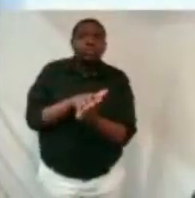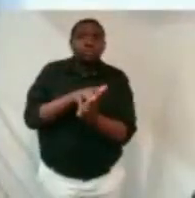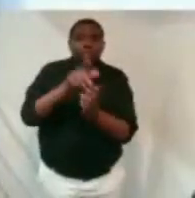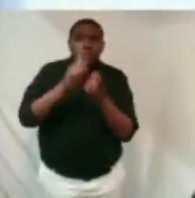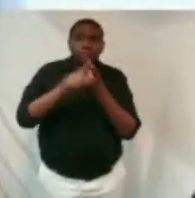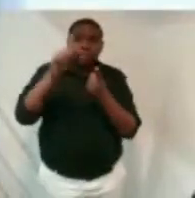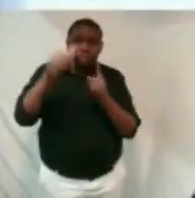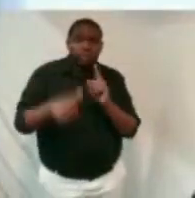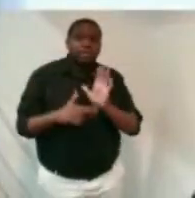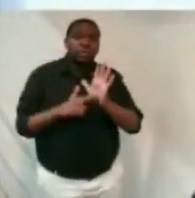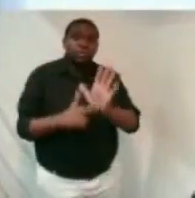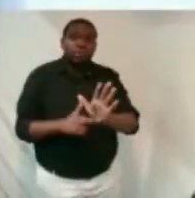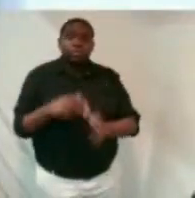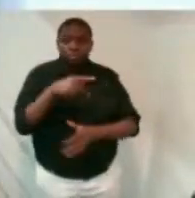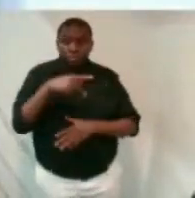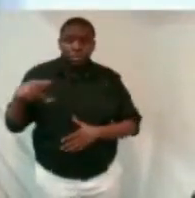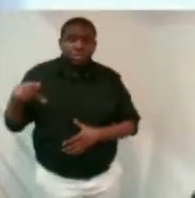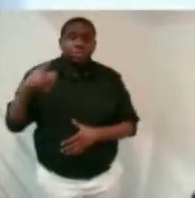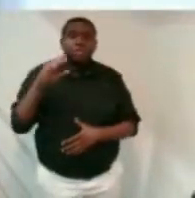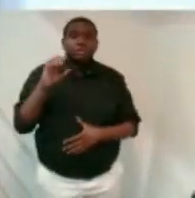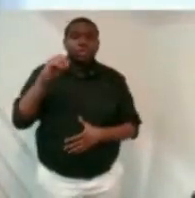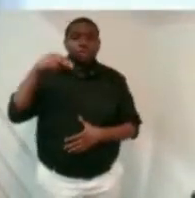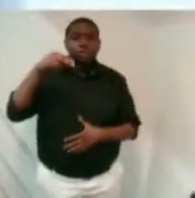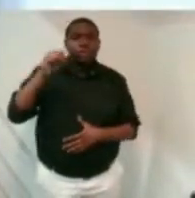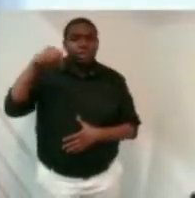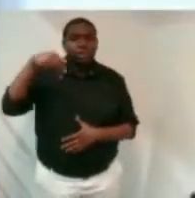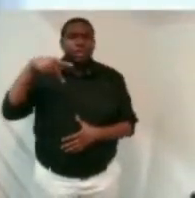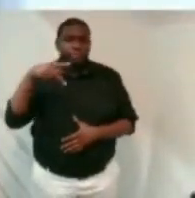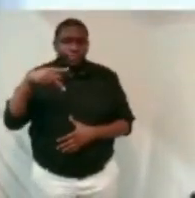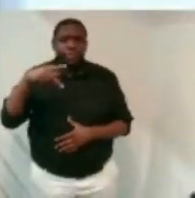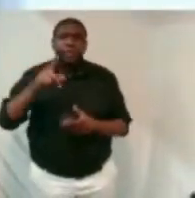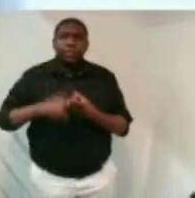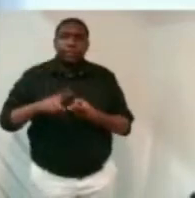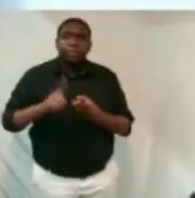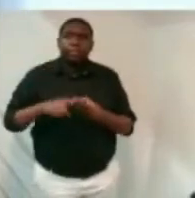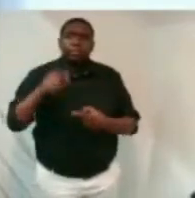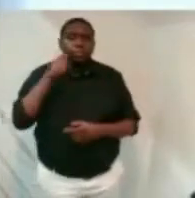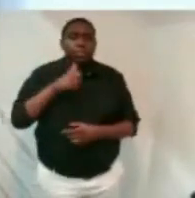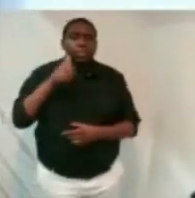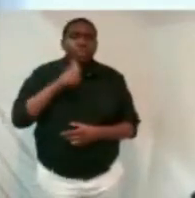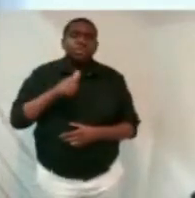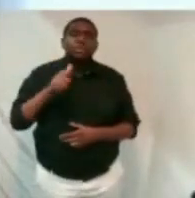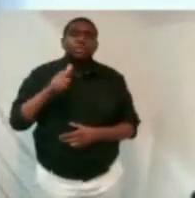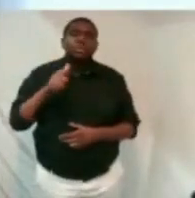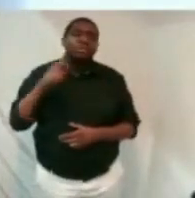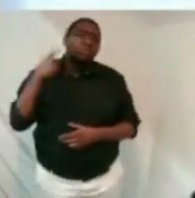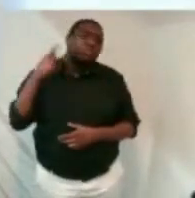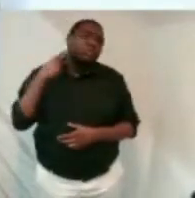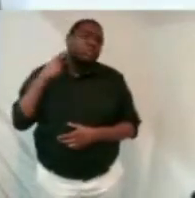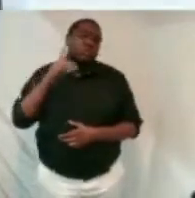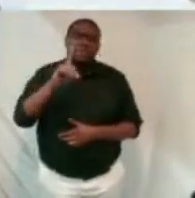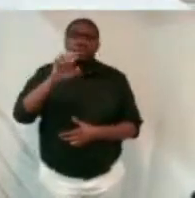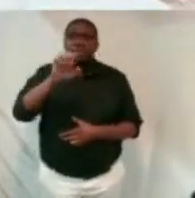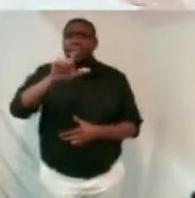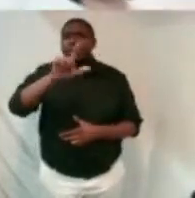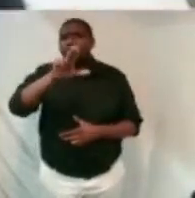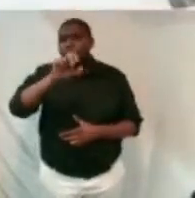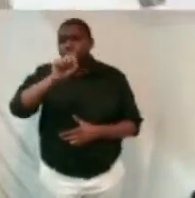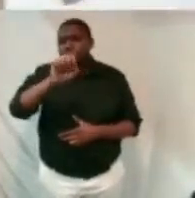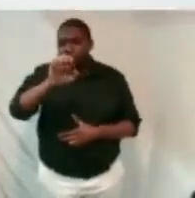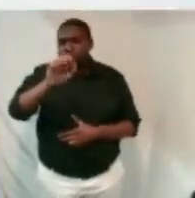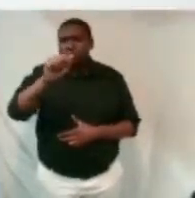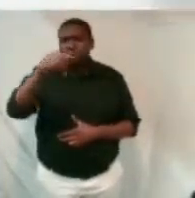representando o presidente da CONAMP, doutor Manuel Murrieta, doutora Deluzia Amaral Rolim Florentino.